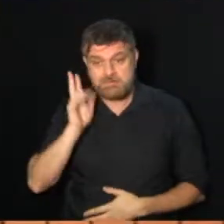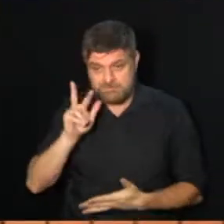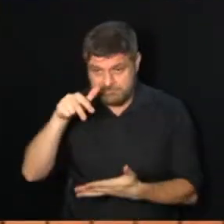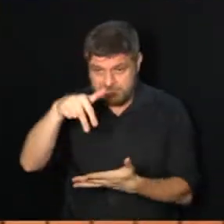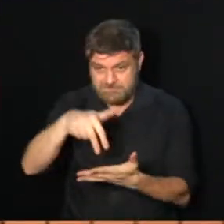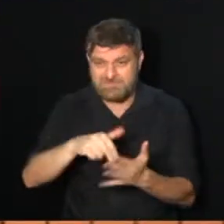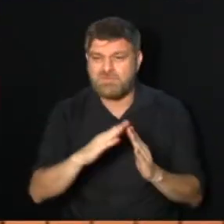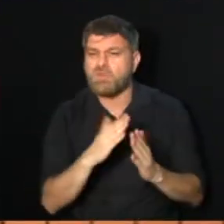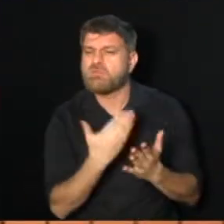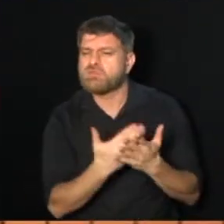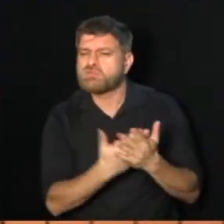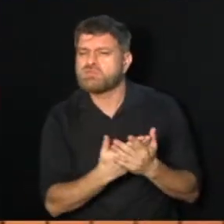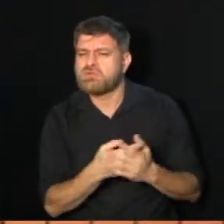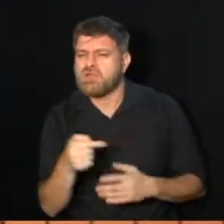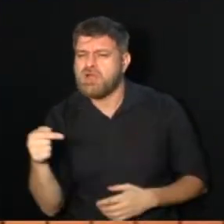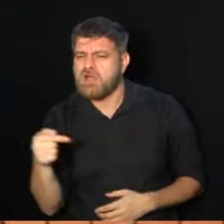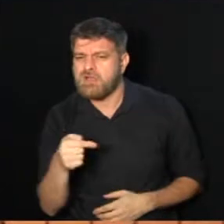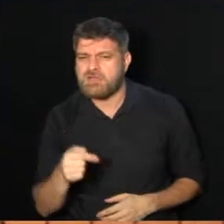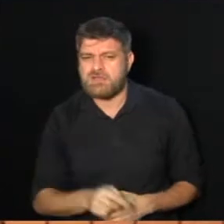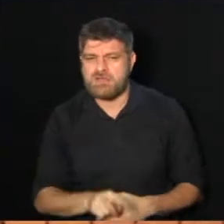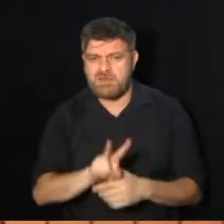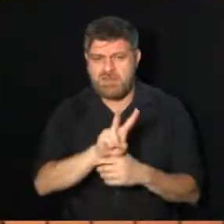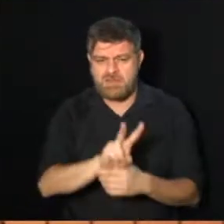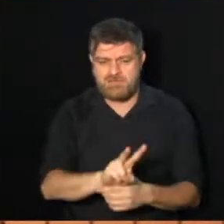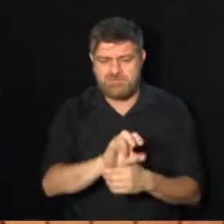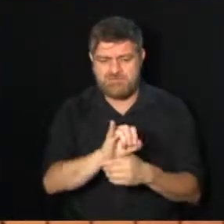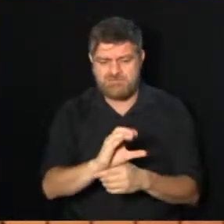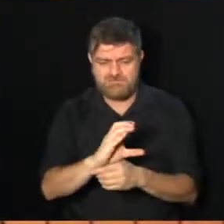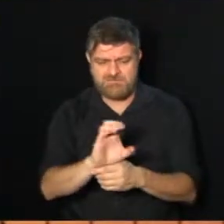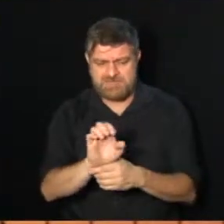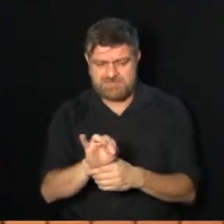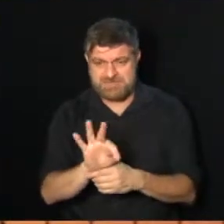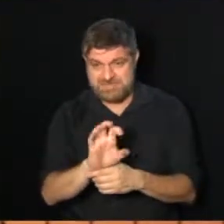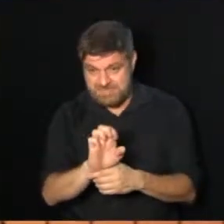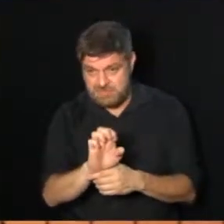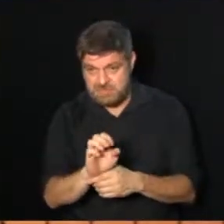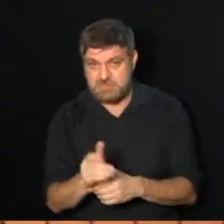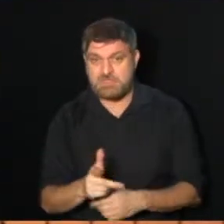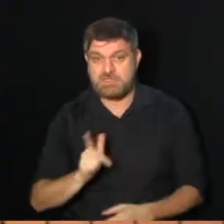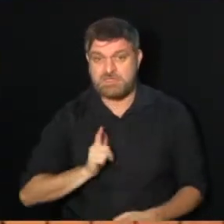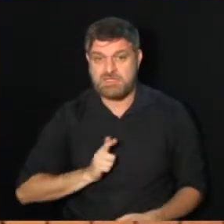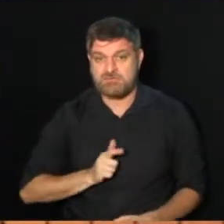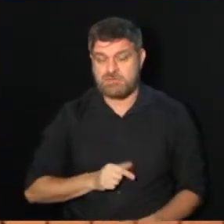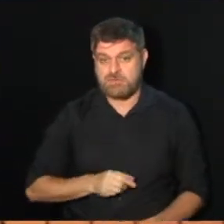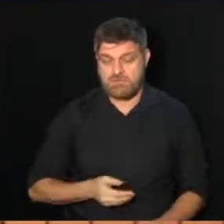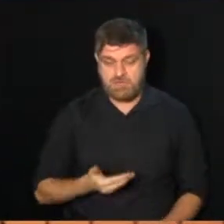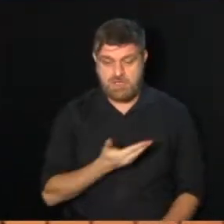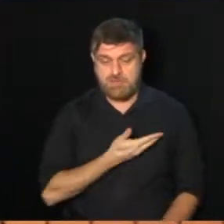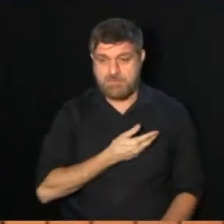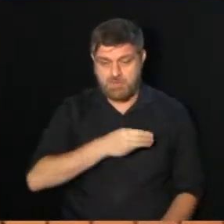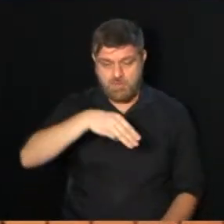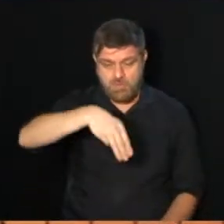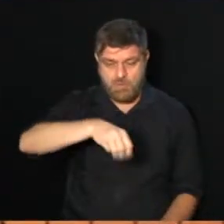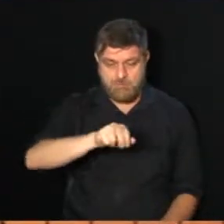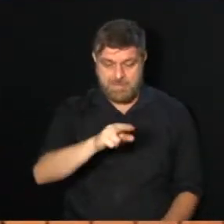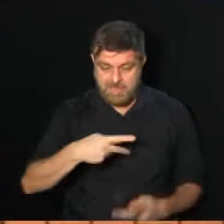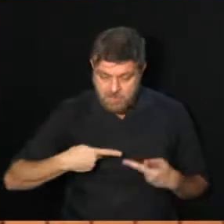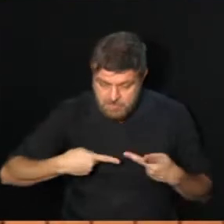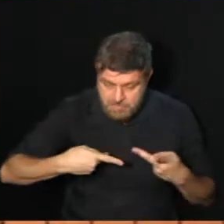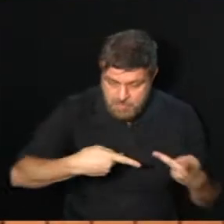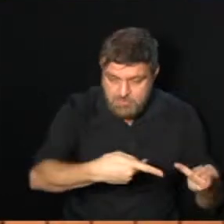numa escola municipal, a Vicente Hall, a convite do nosso amigo Mário aqui, que também é da educação e que